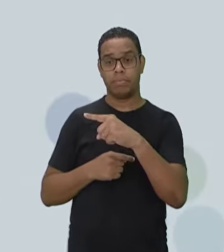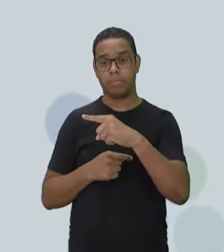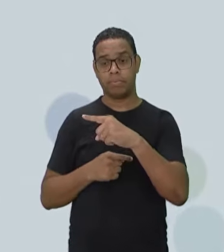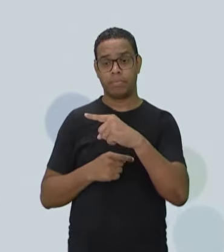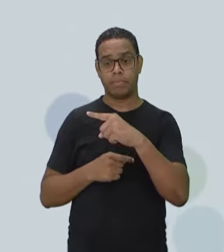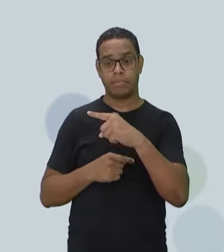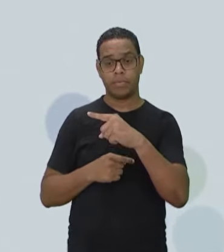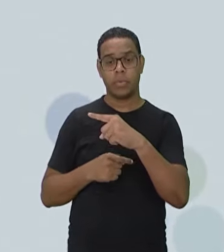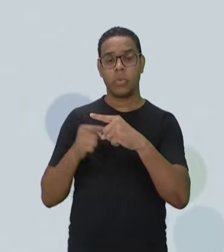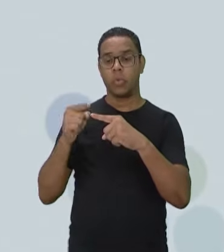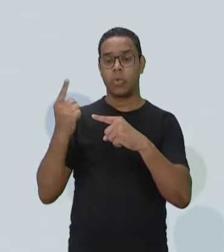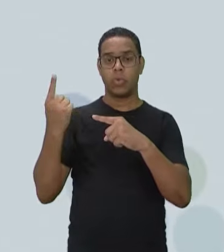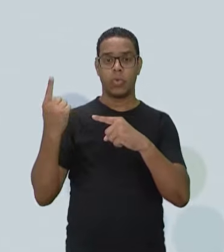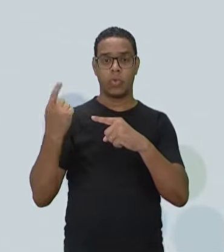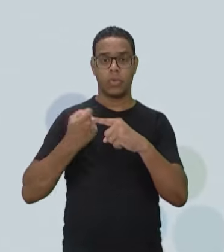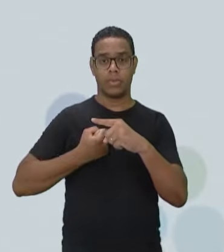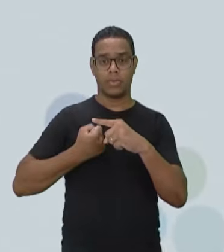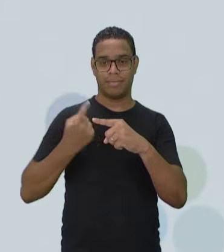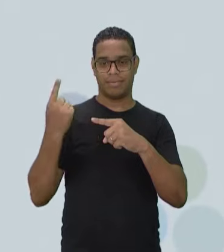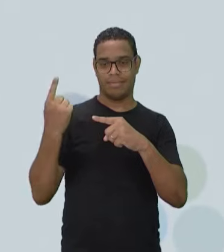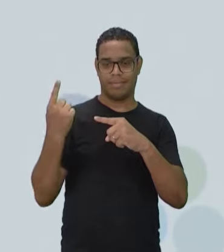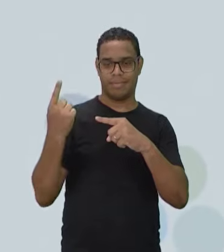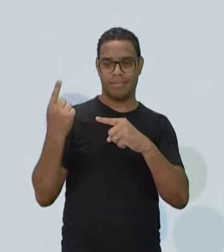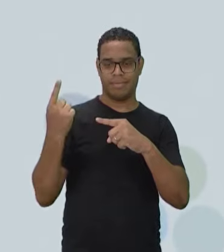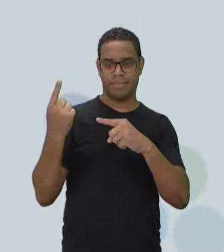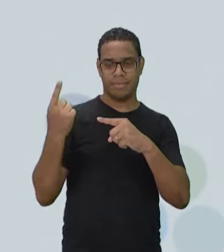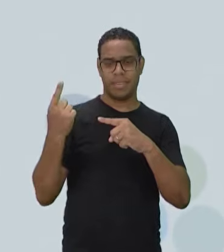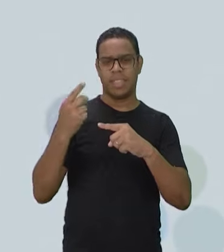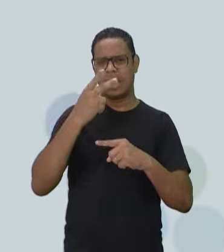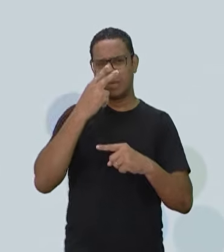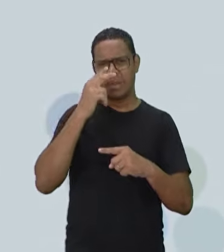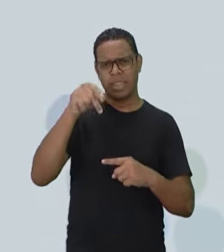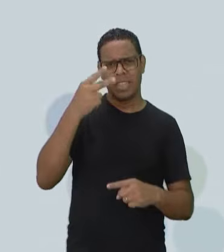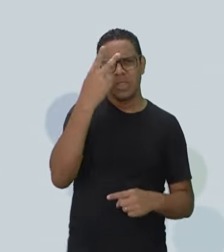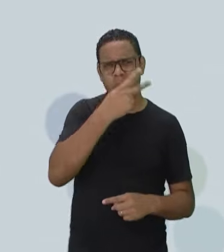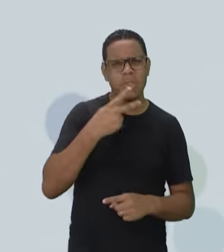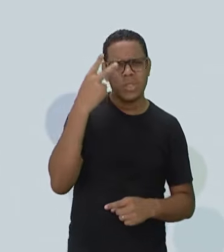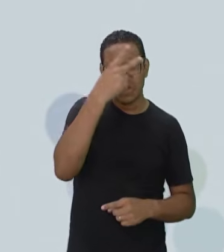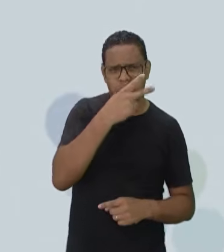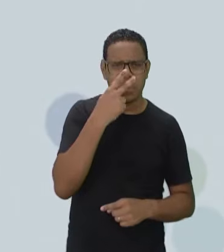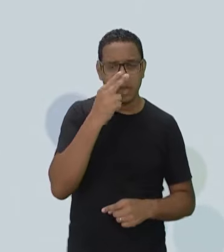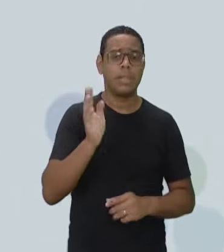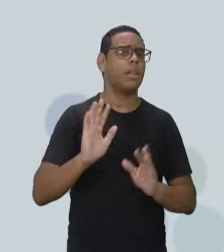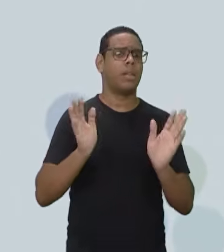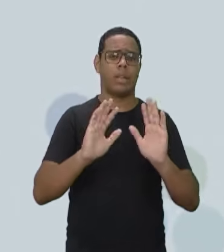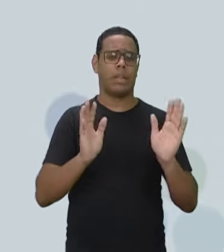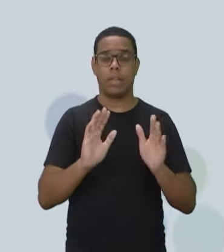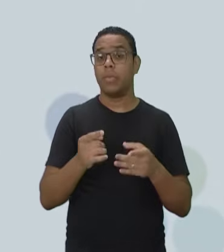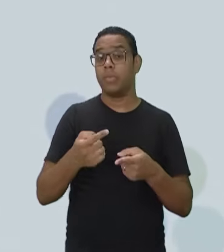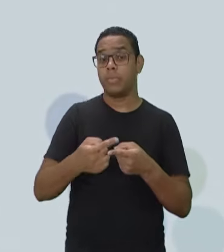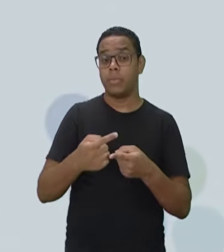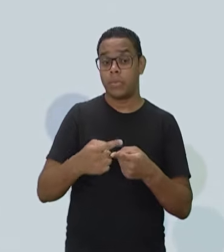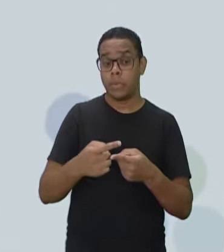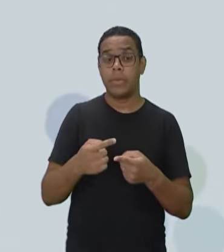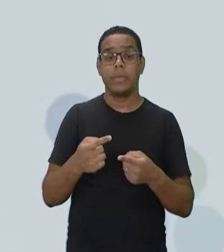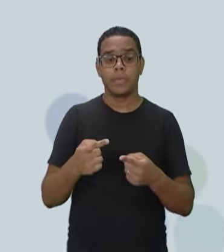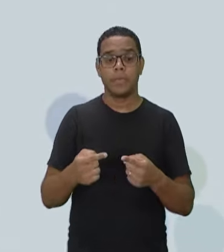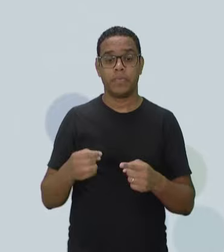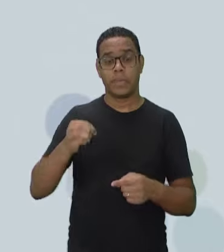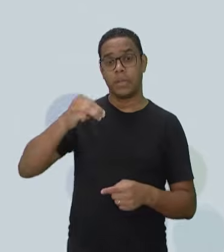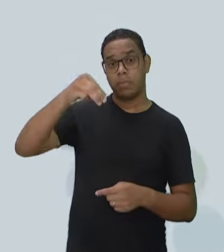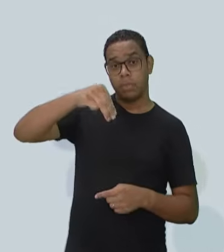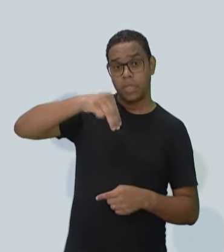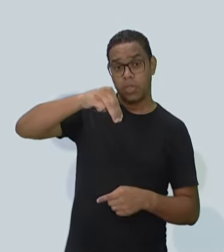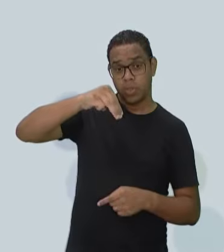vai apontar para o 1. Parece que ele caminhou 2 horas, mas não, porque quando o ponteiro do